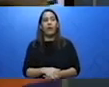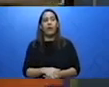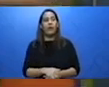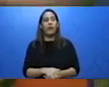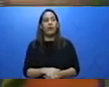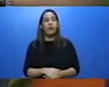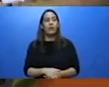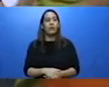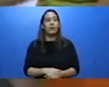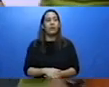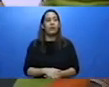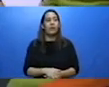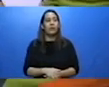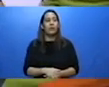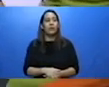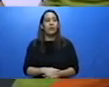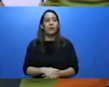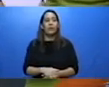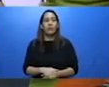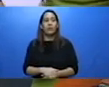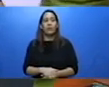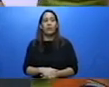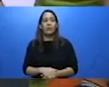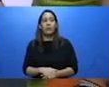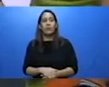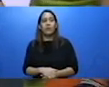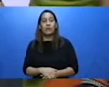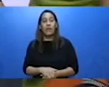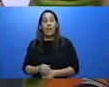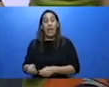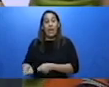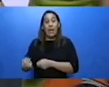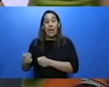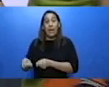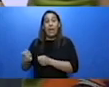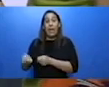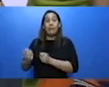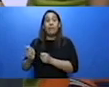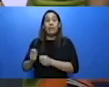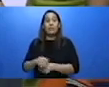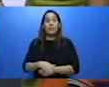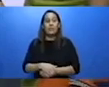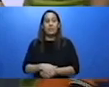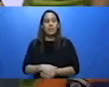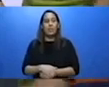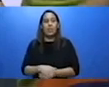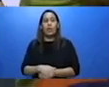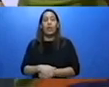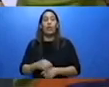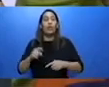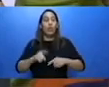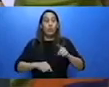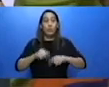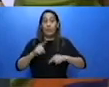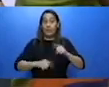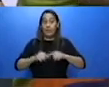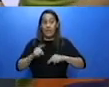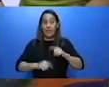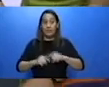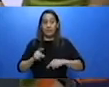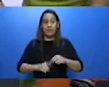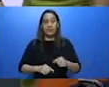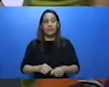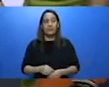te mostrar aqui. Olha aqui. A pesca, o nome do experimento. Objetos ou